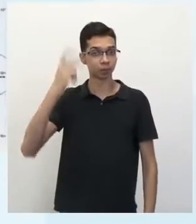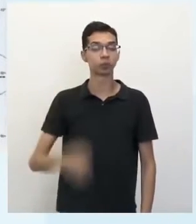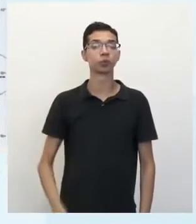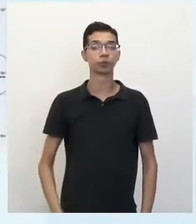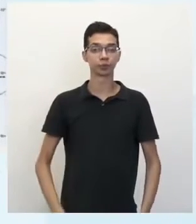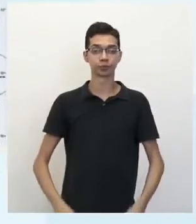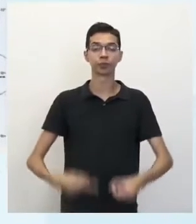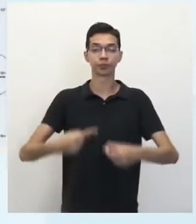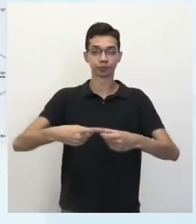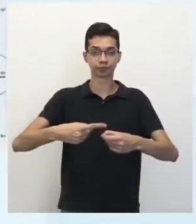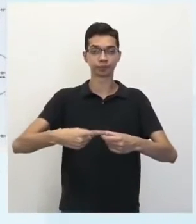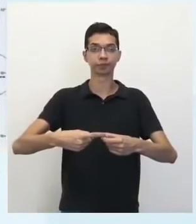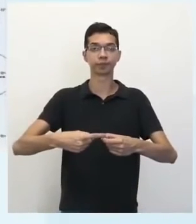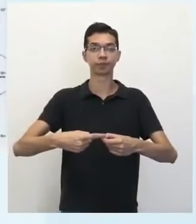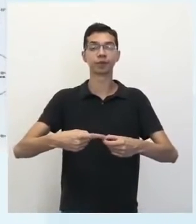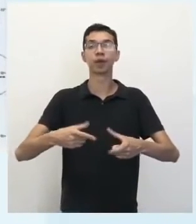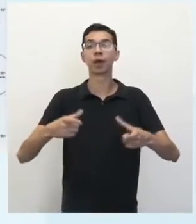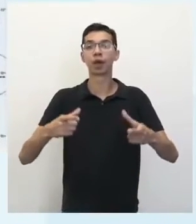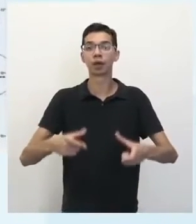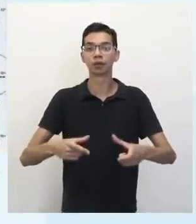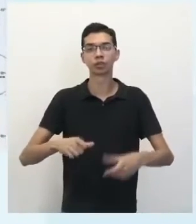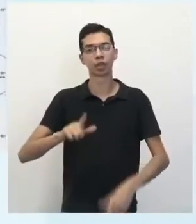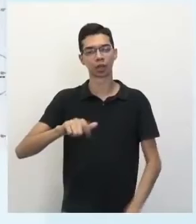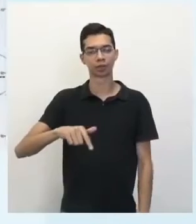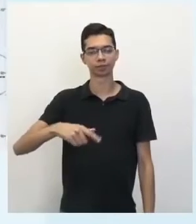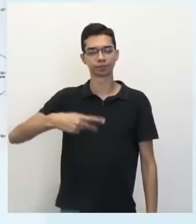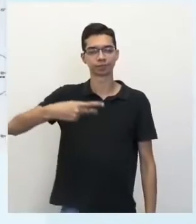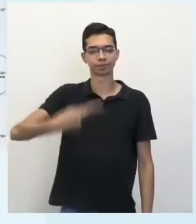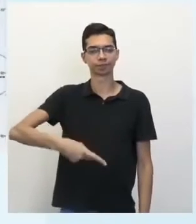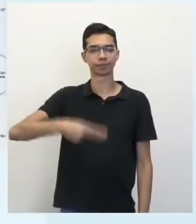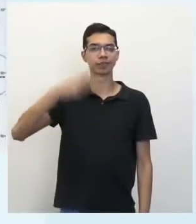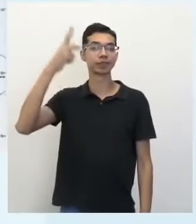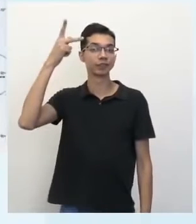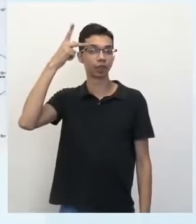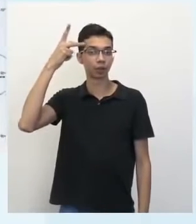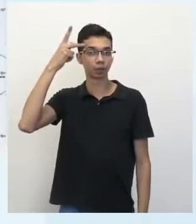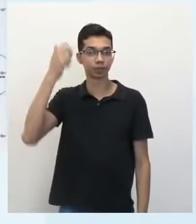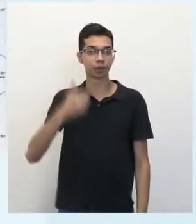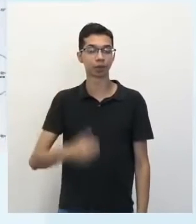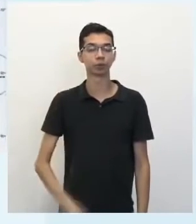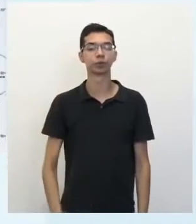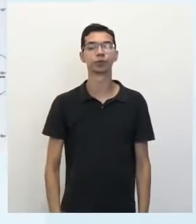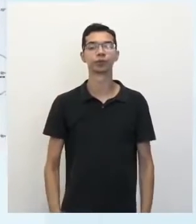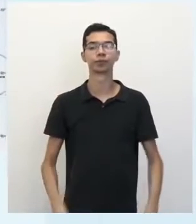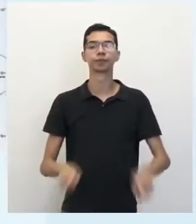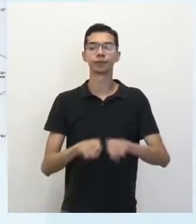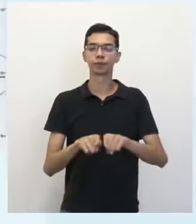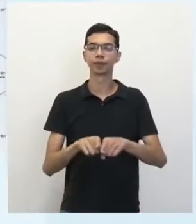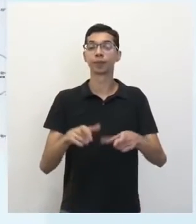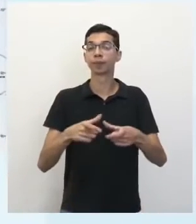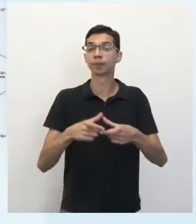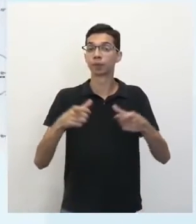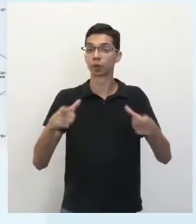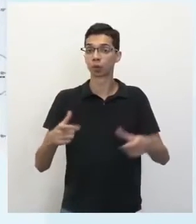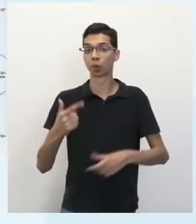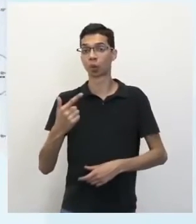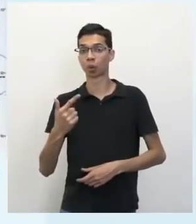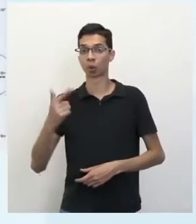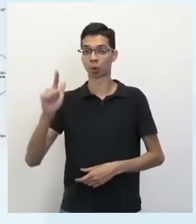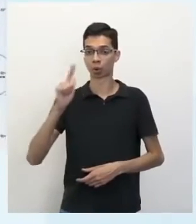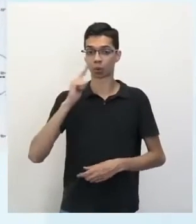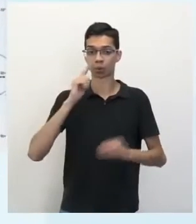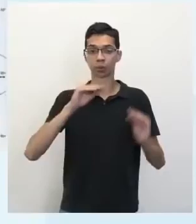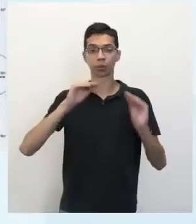município aqui da cidade de São Paulo, né? E uma outra leva aí que foi para o Rio de Janeiro, até, né,